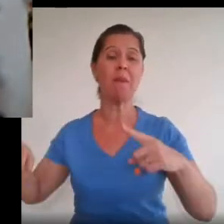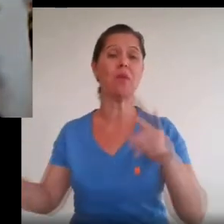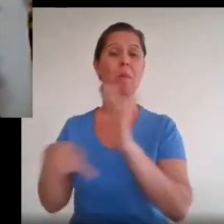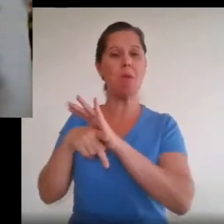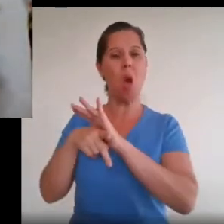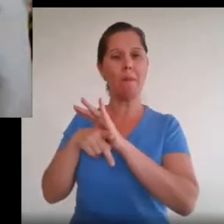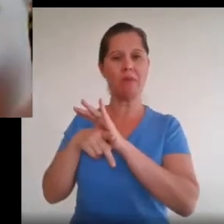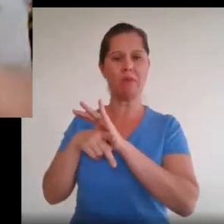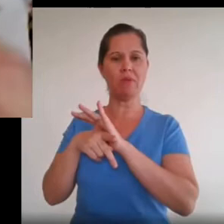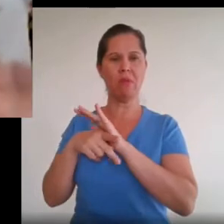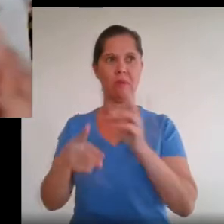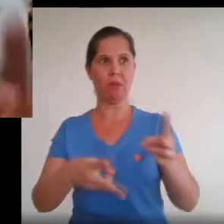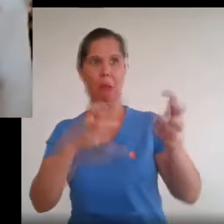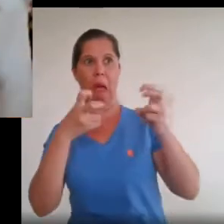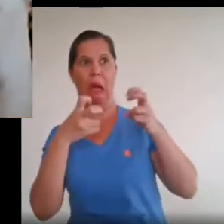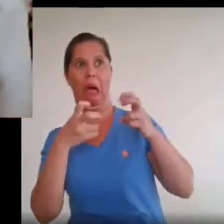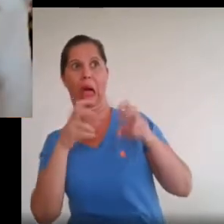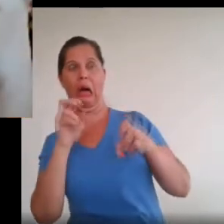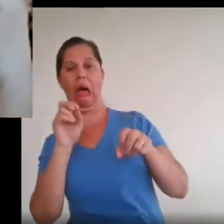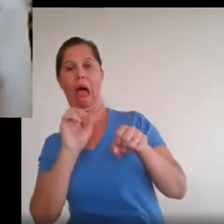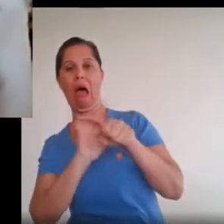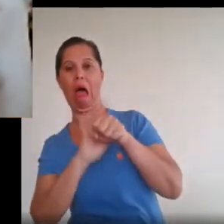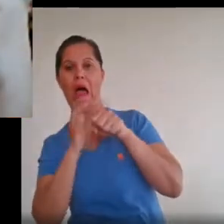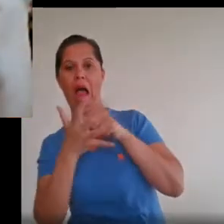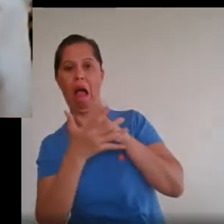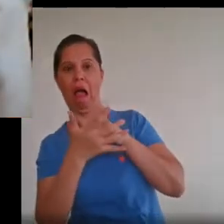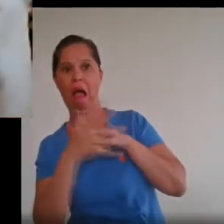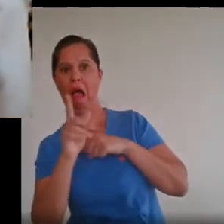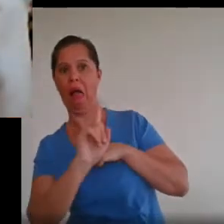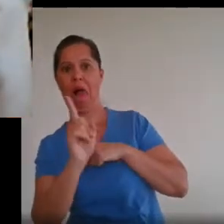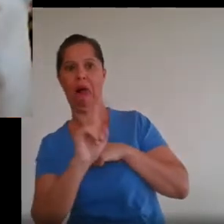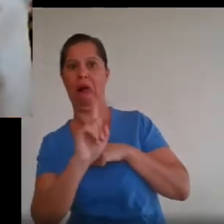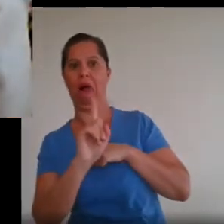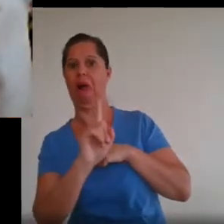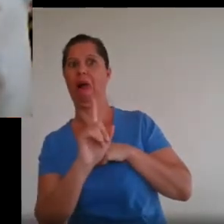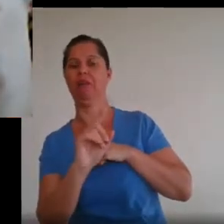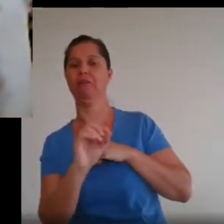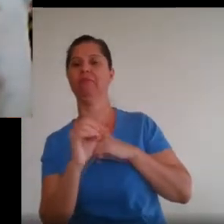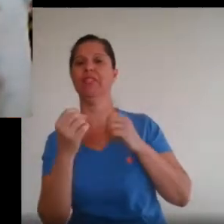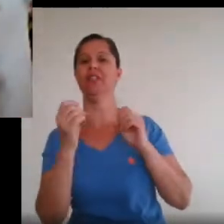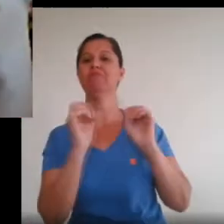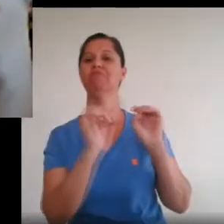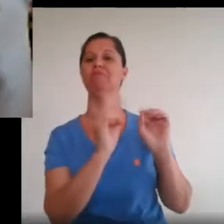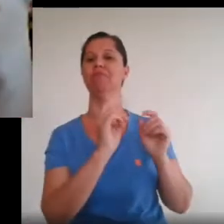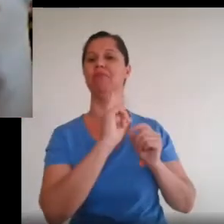era Covid, falou, vamos embora, né? Não atendia, tinha medo. A gente teve denúncias